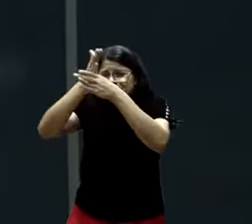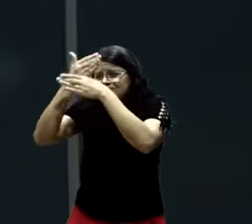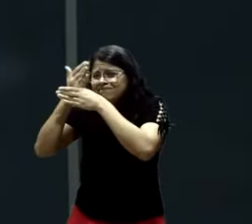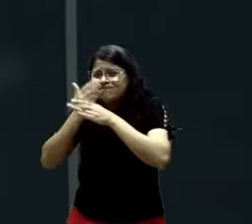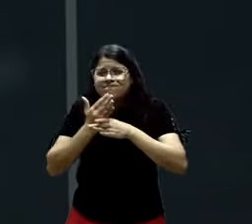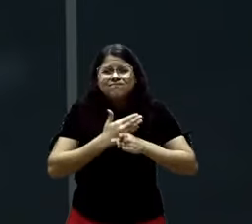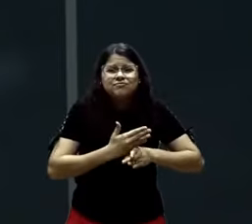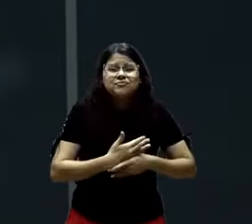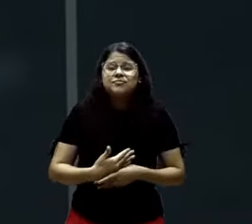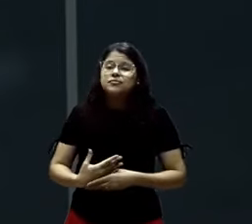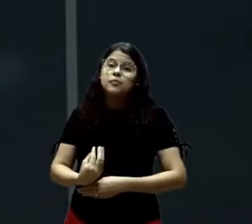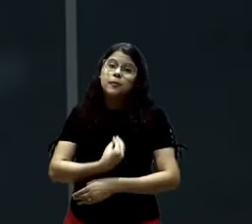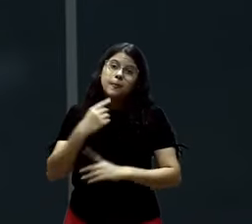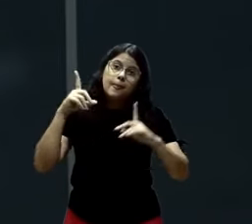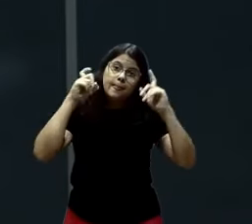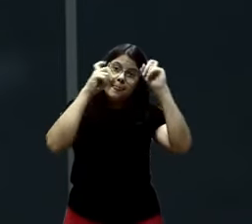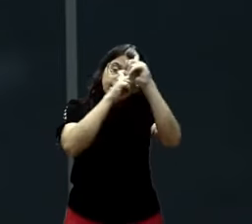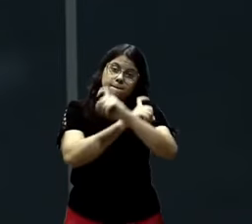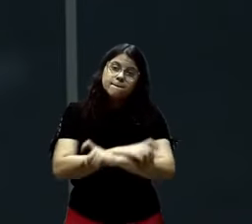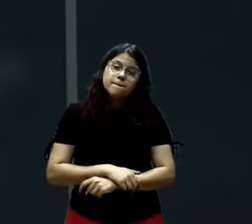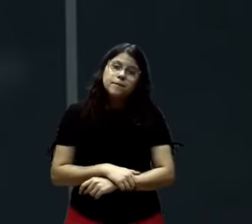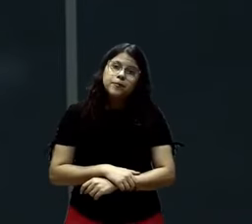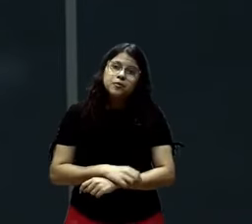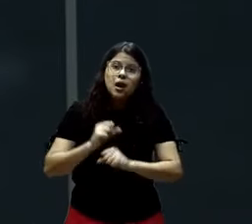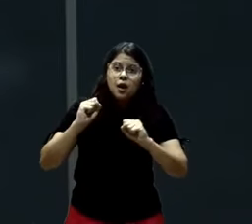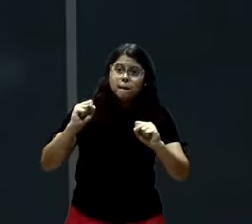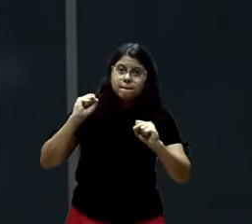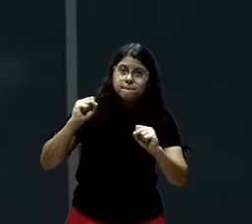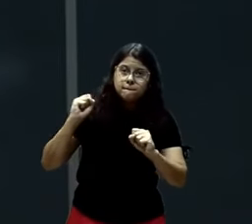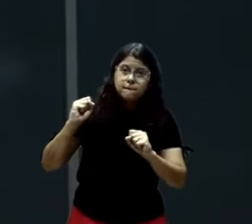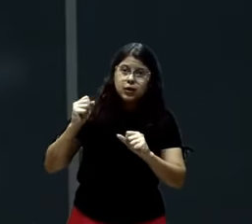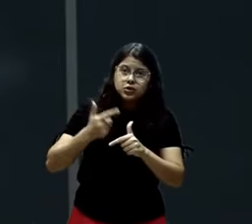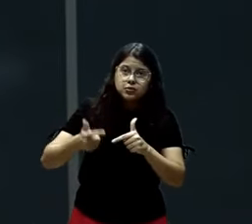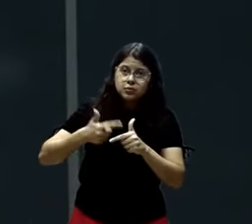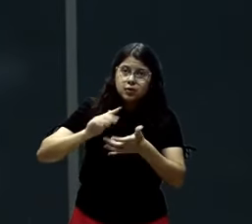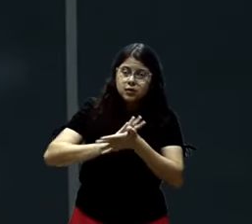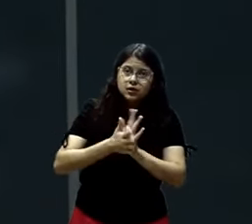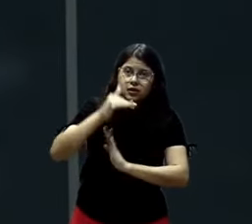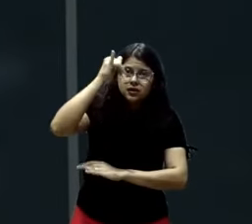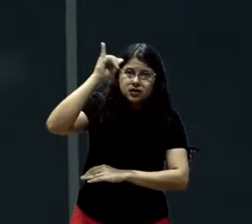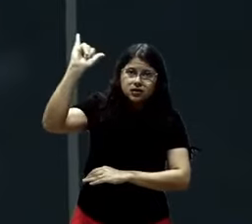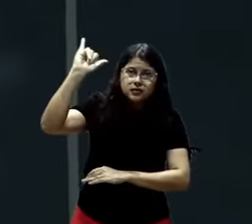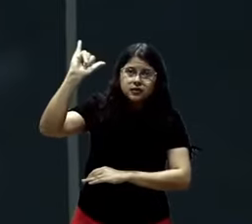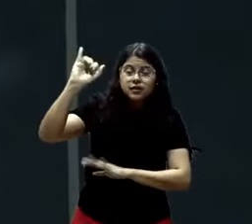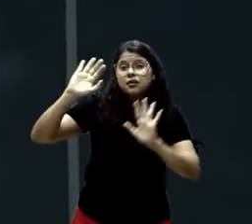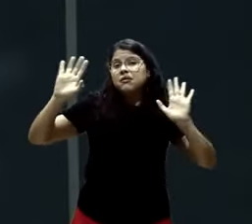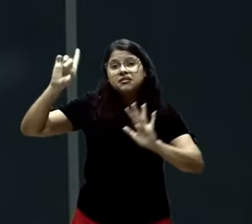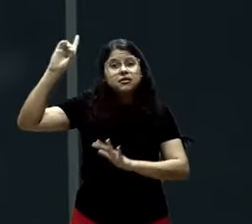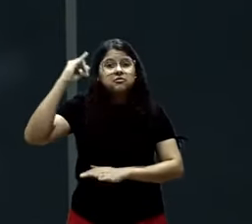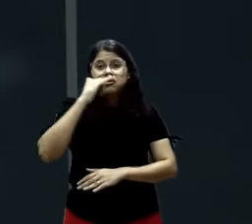Vai ser difícil. Dá para passar isso de mim? Deus está dizendo: não, esse é o